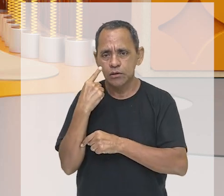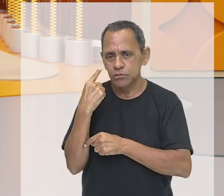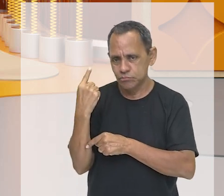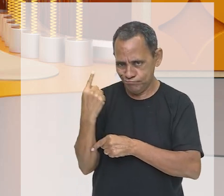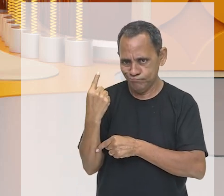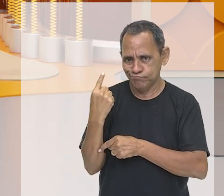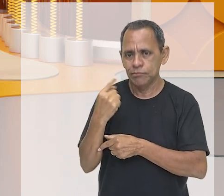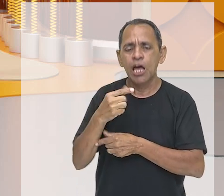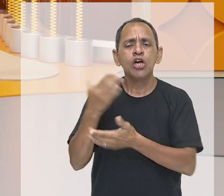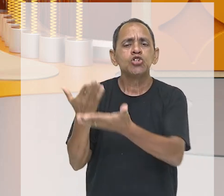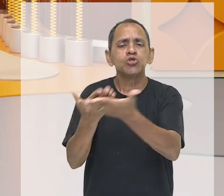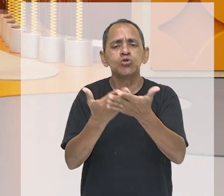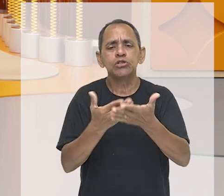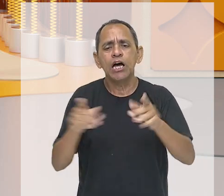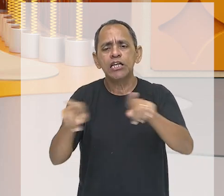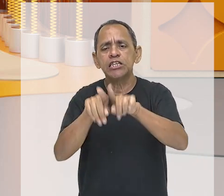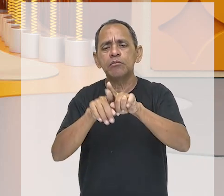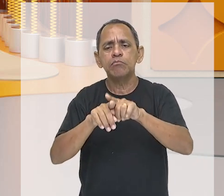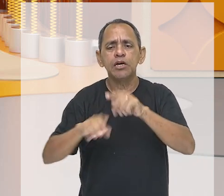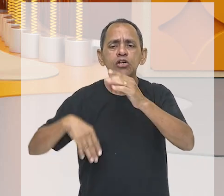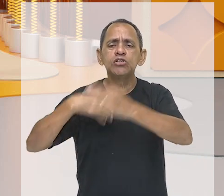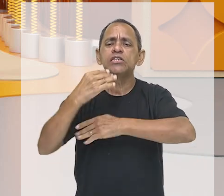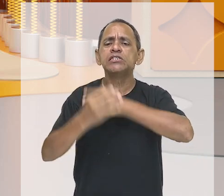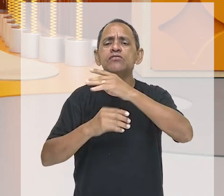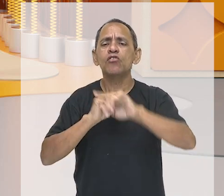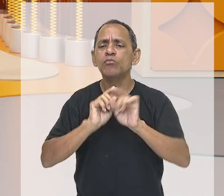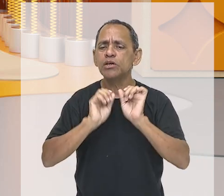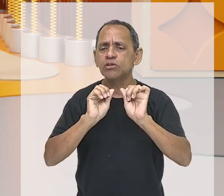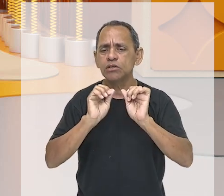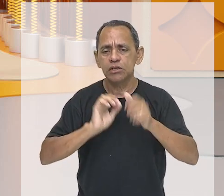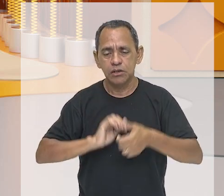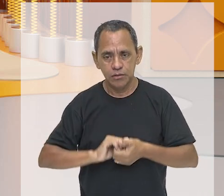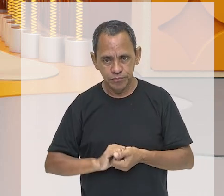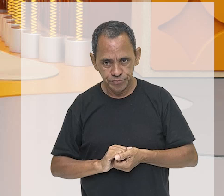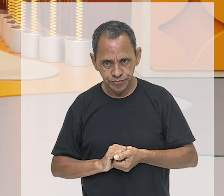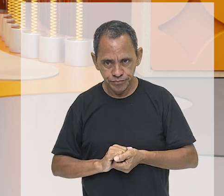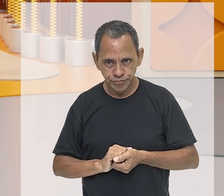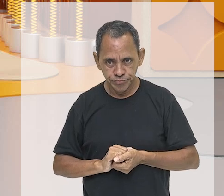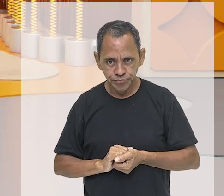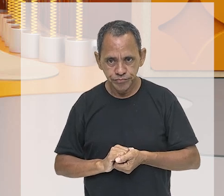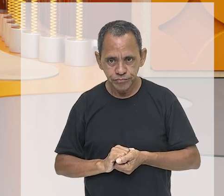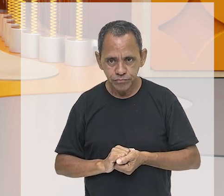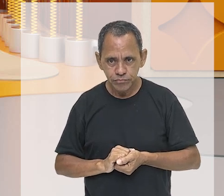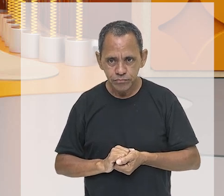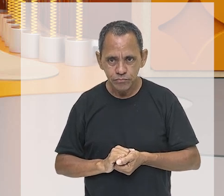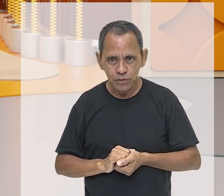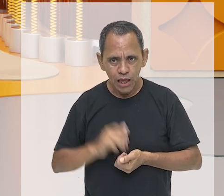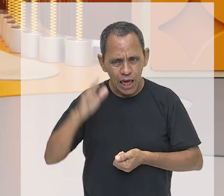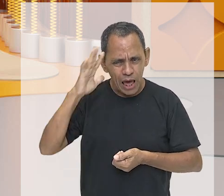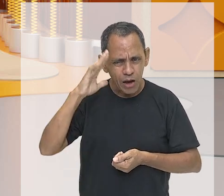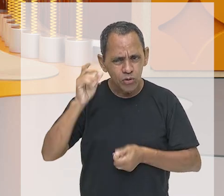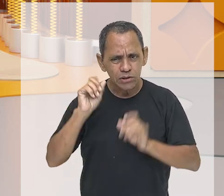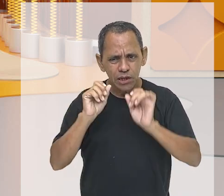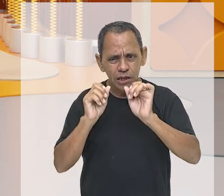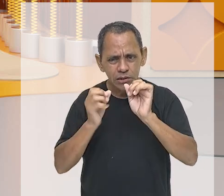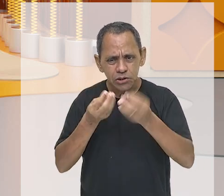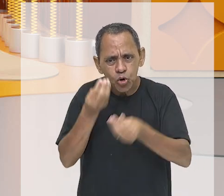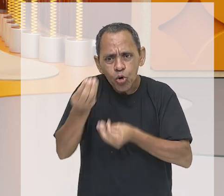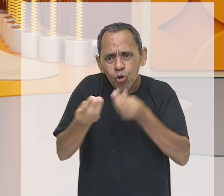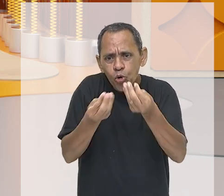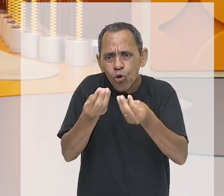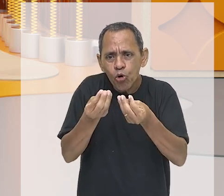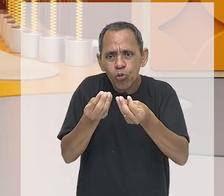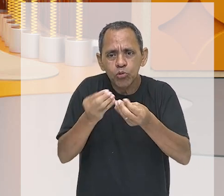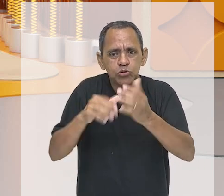vamos estudar, gente, nesse desenvolvimento aí, né, o que vai ocorrer, o que ocorre, né,